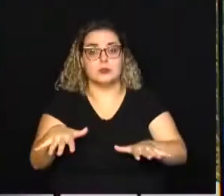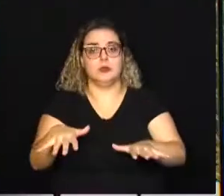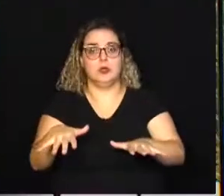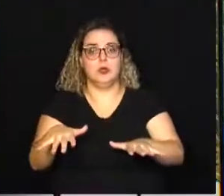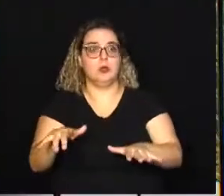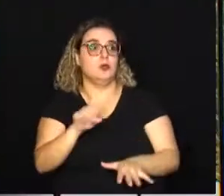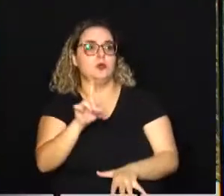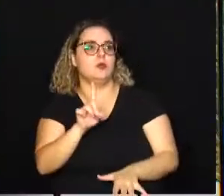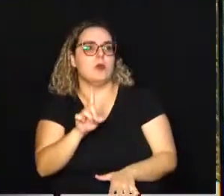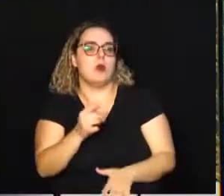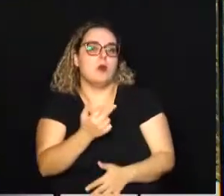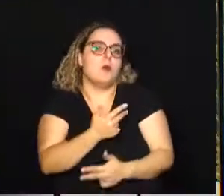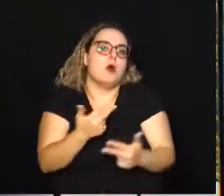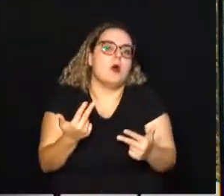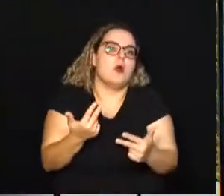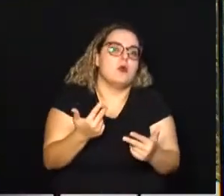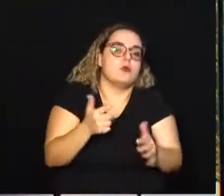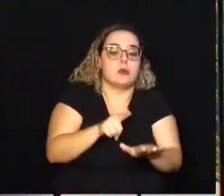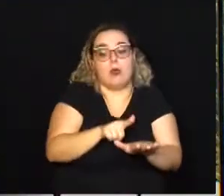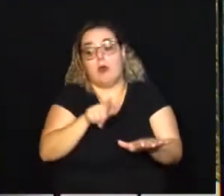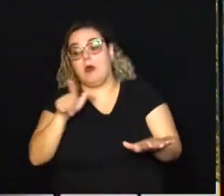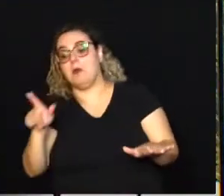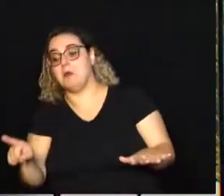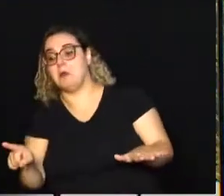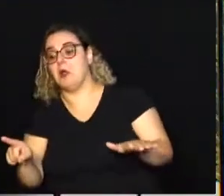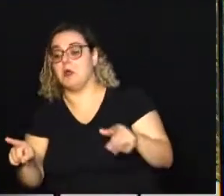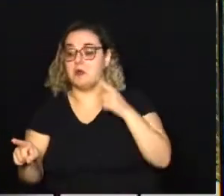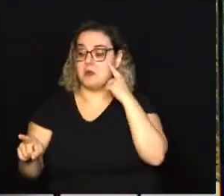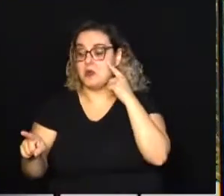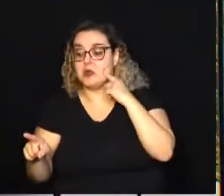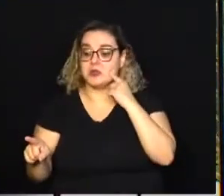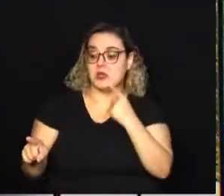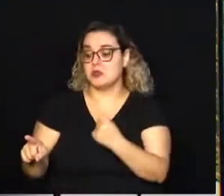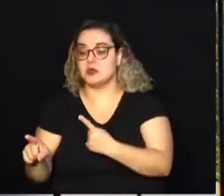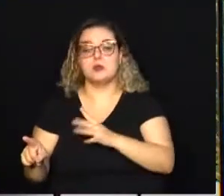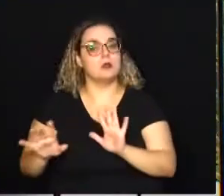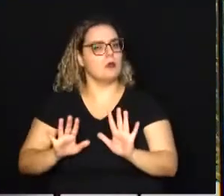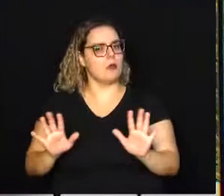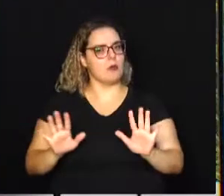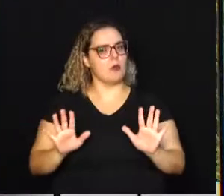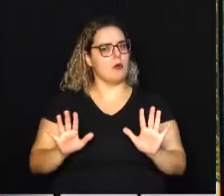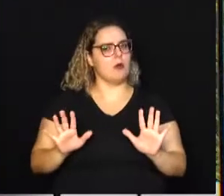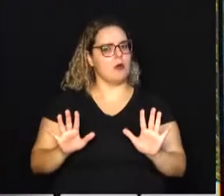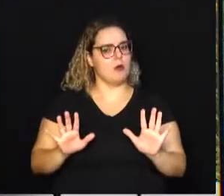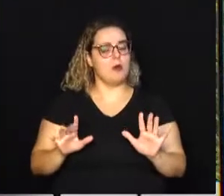elemento isolado, né? Então, para você enfrentar uma pandemia